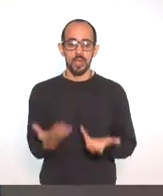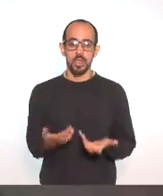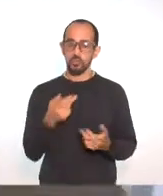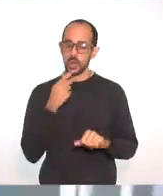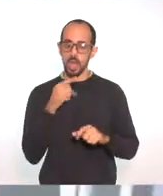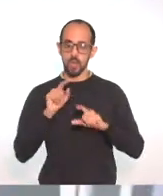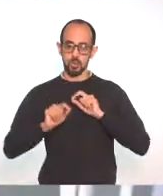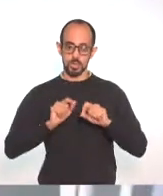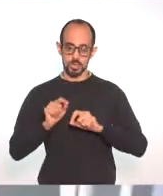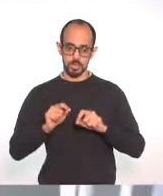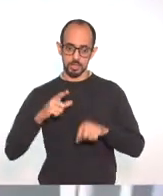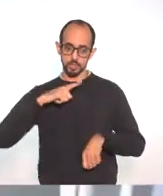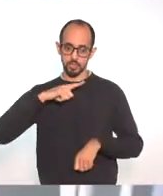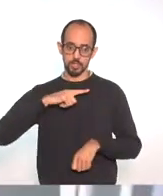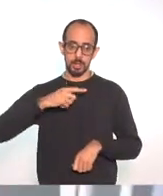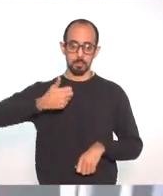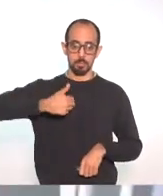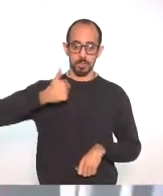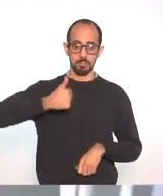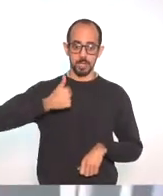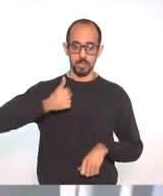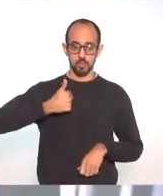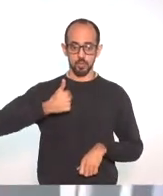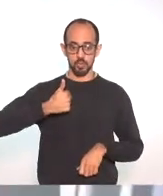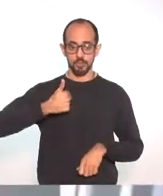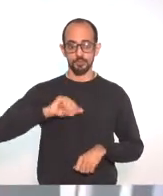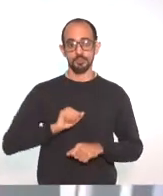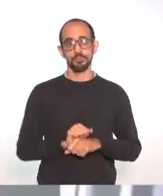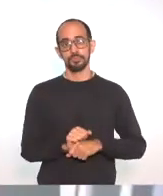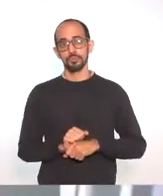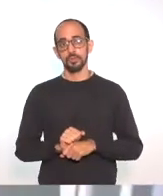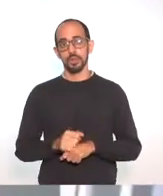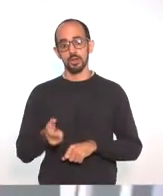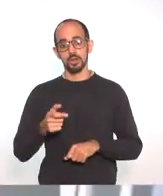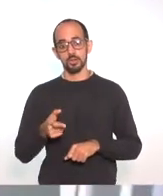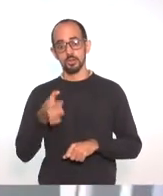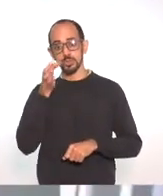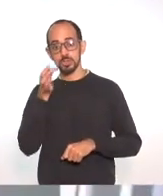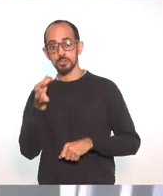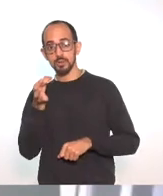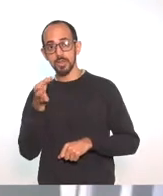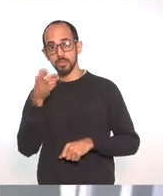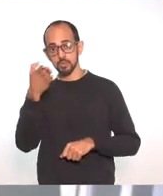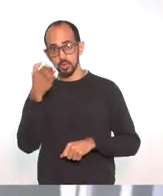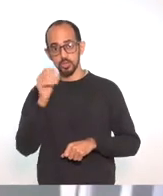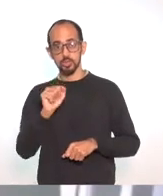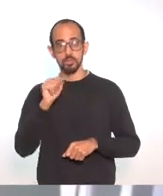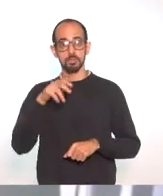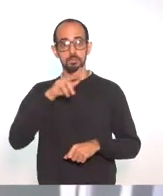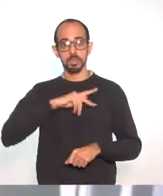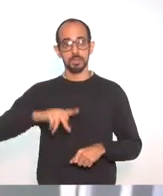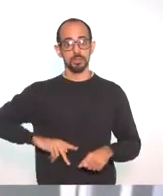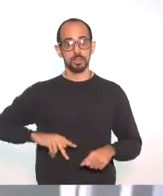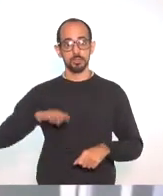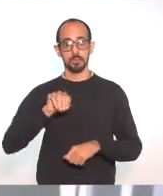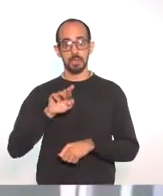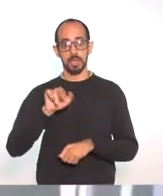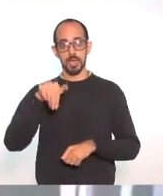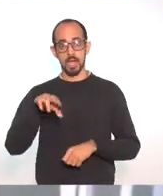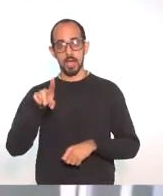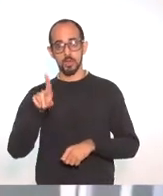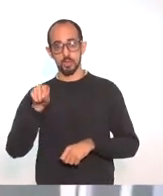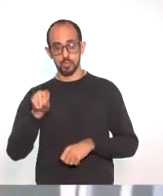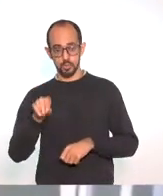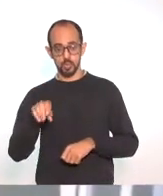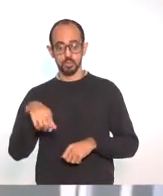dizer o seguinte nós temos em primeiro lugar é as observações do Presidente Bernardo Santoro tive sobre a matéria em si mesma